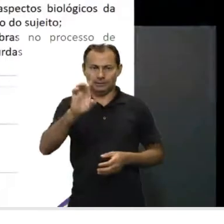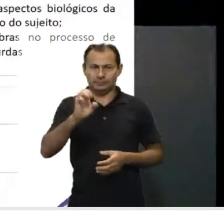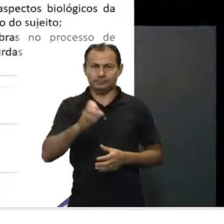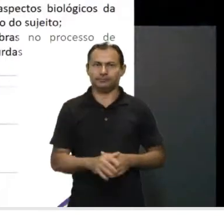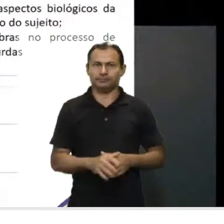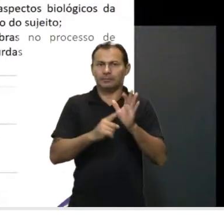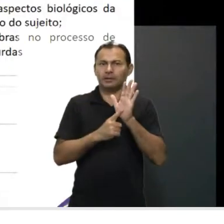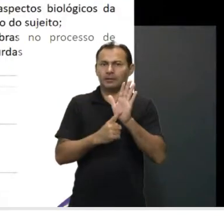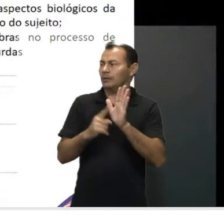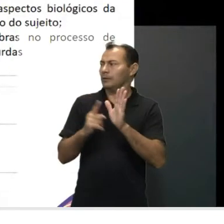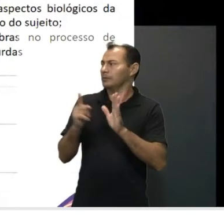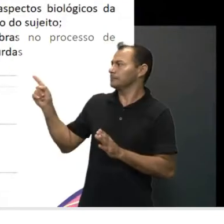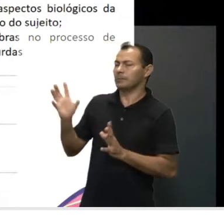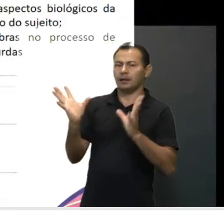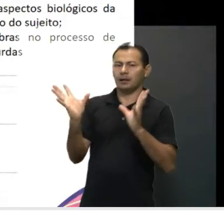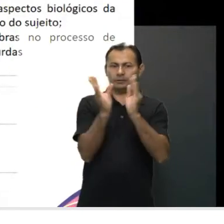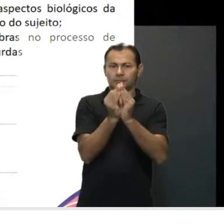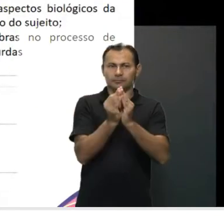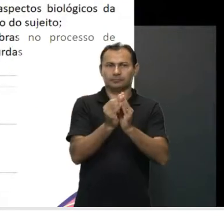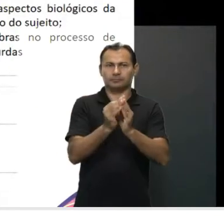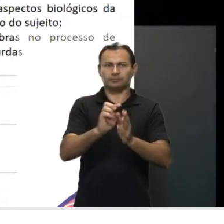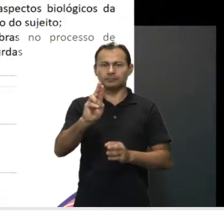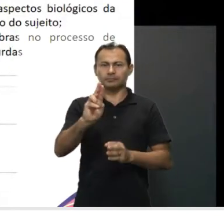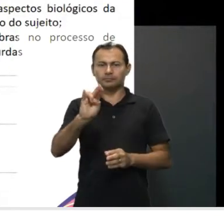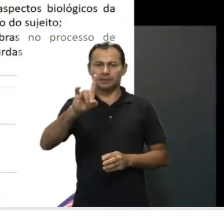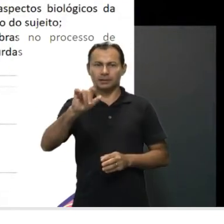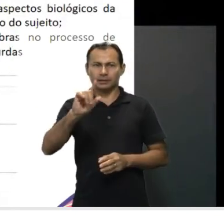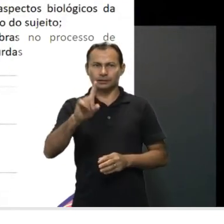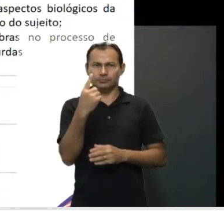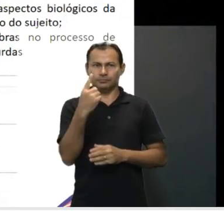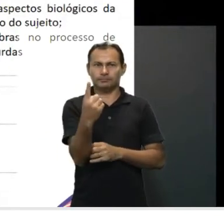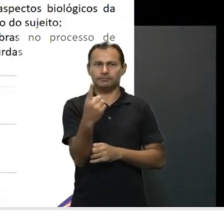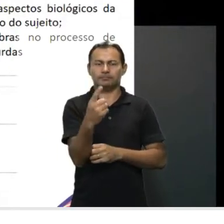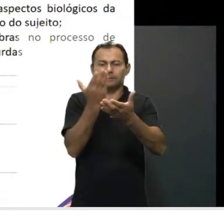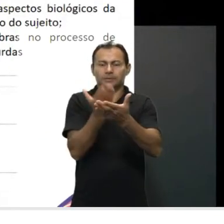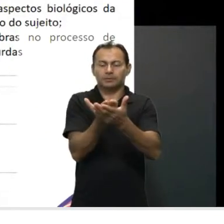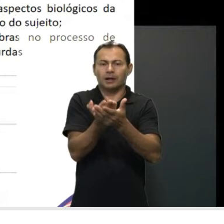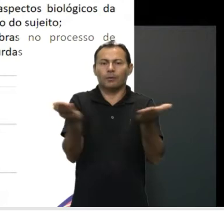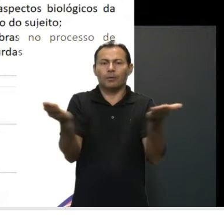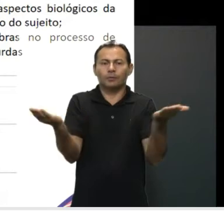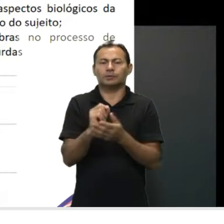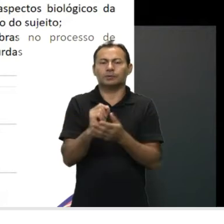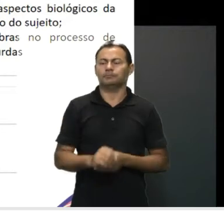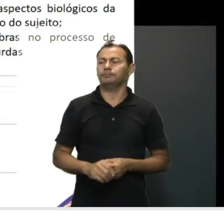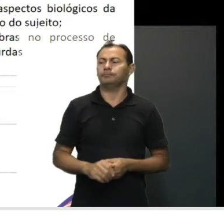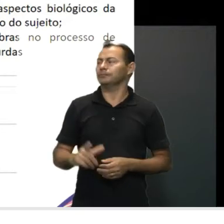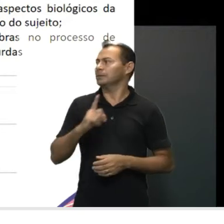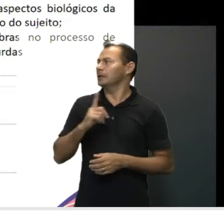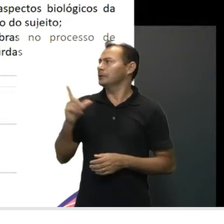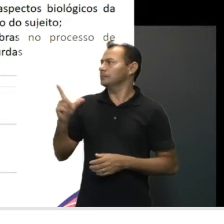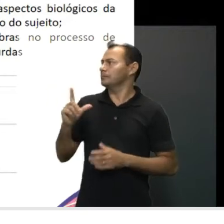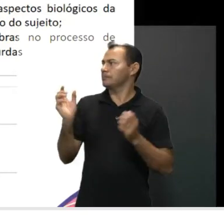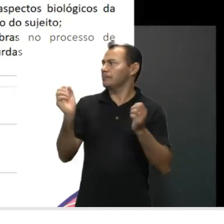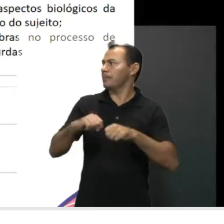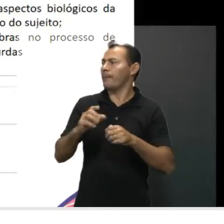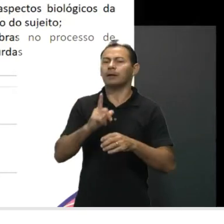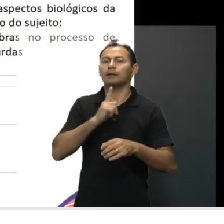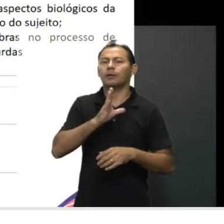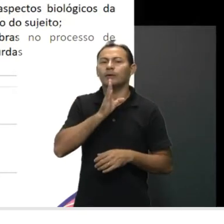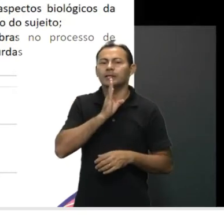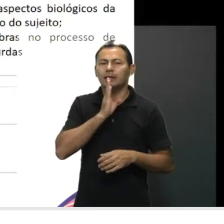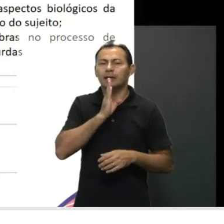então, o resumo da unidade 1, ou seja, o que nós vamos trabalhar na aula de hoje. Então, que tem como competência conhecer